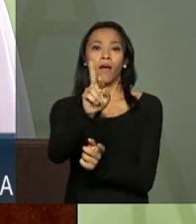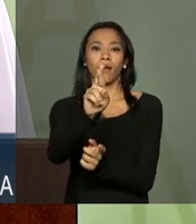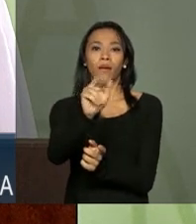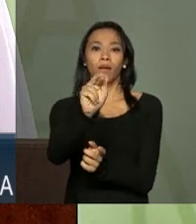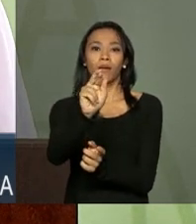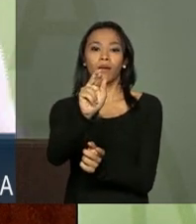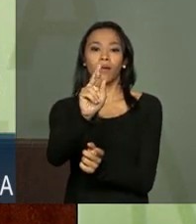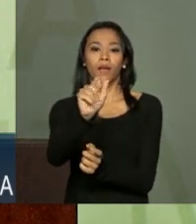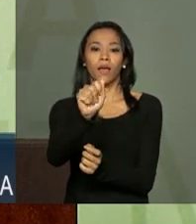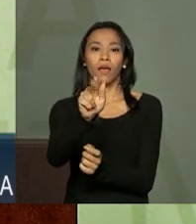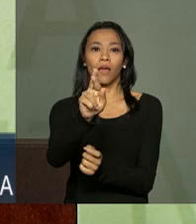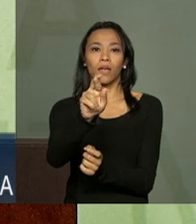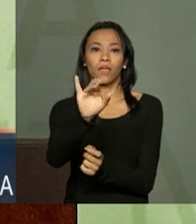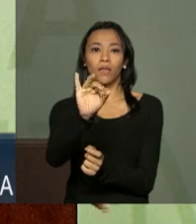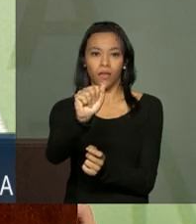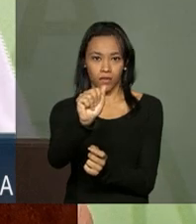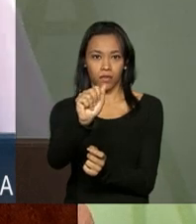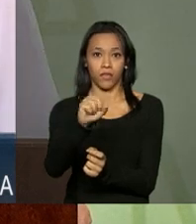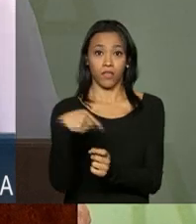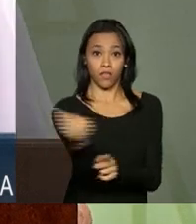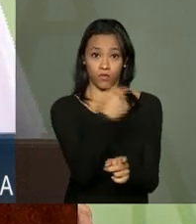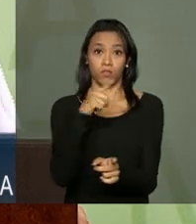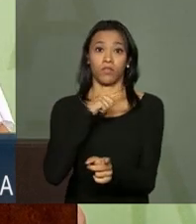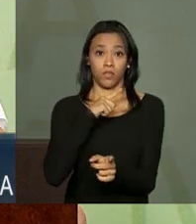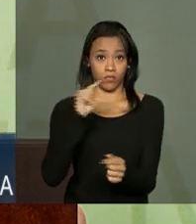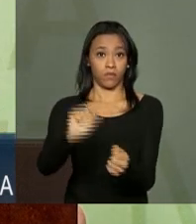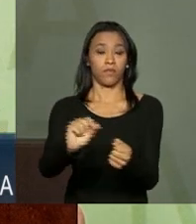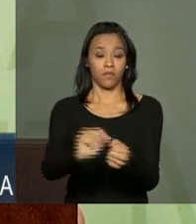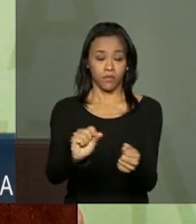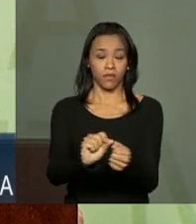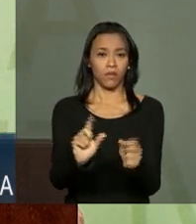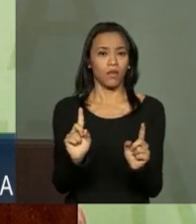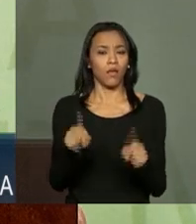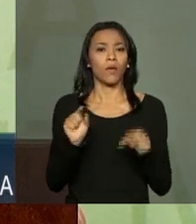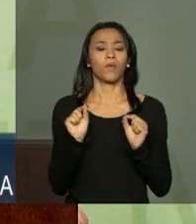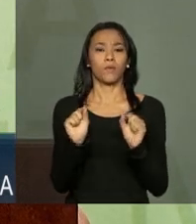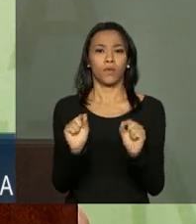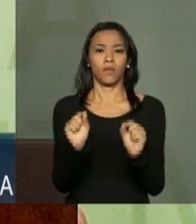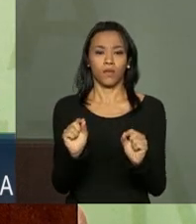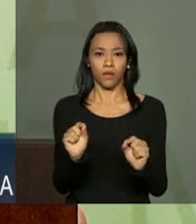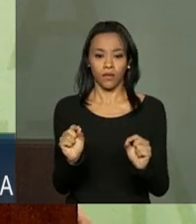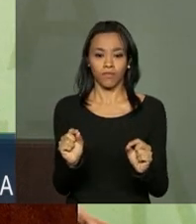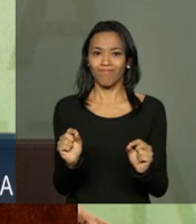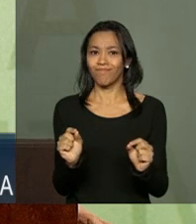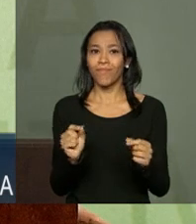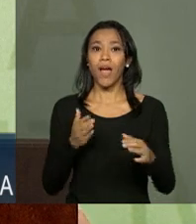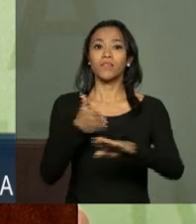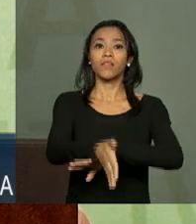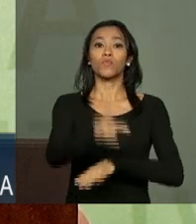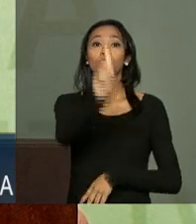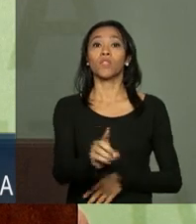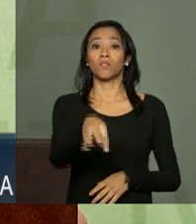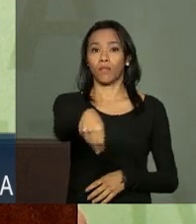reforma agrária que nós temos de fazer é dar acesso à terra, mas é